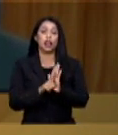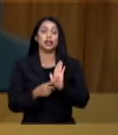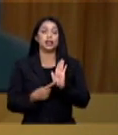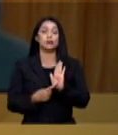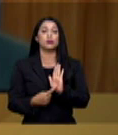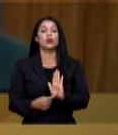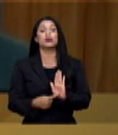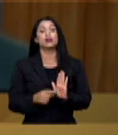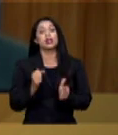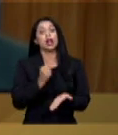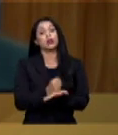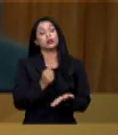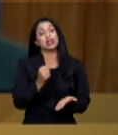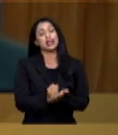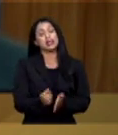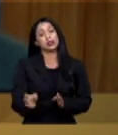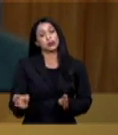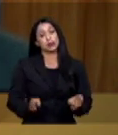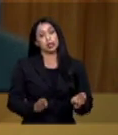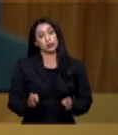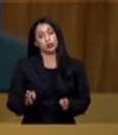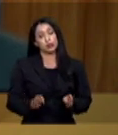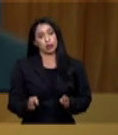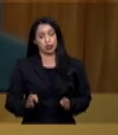consagrando a contratação temporária.